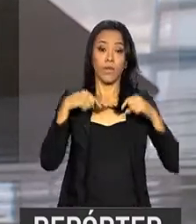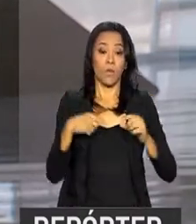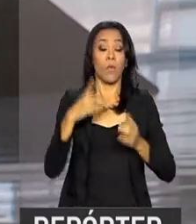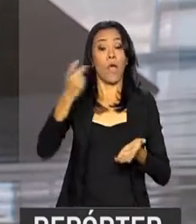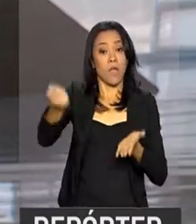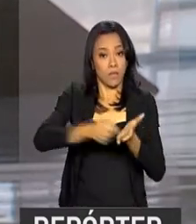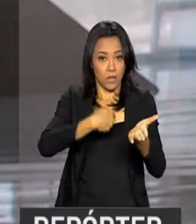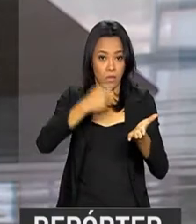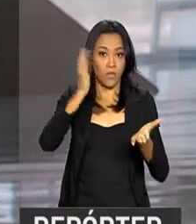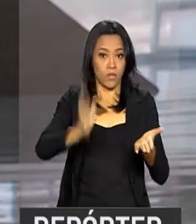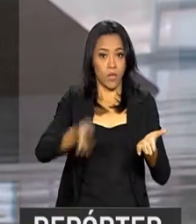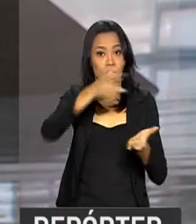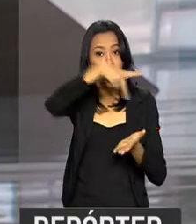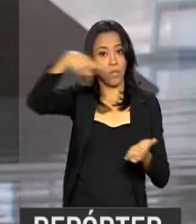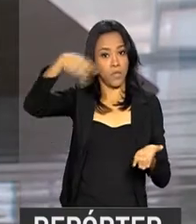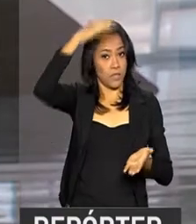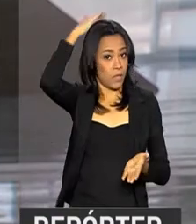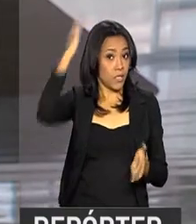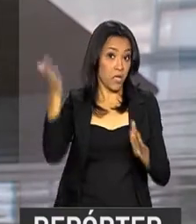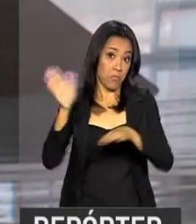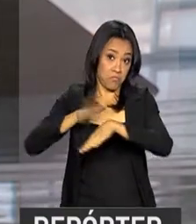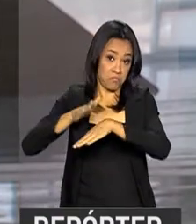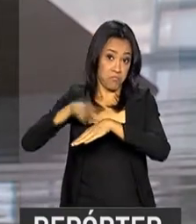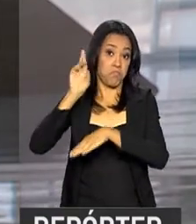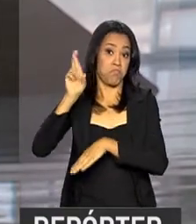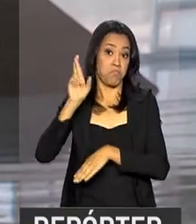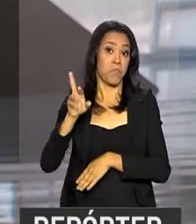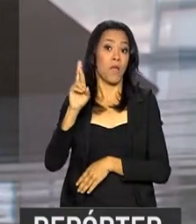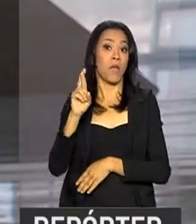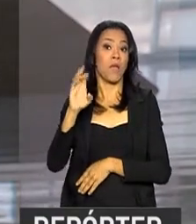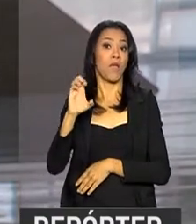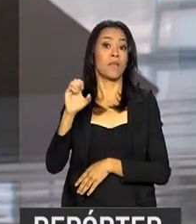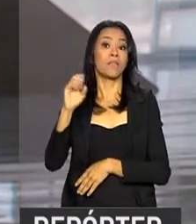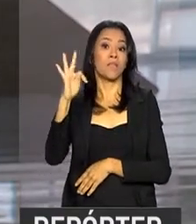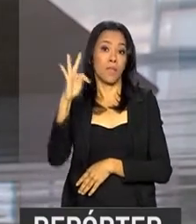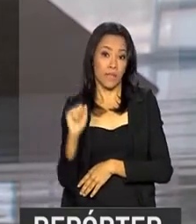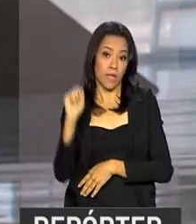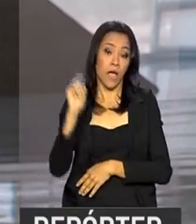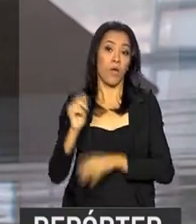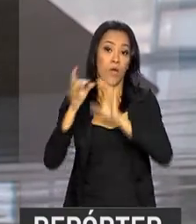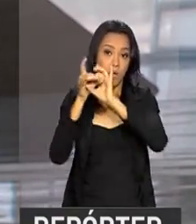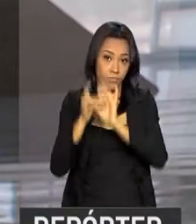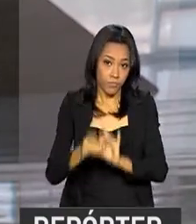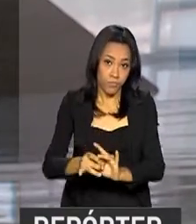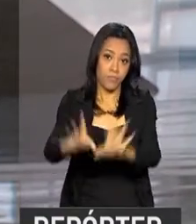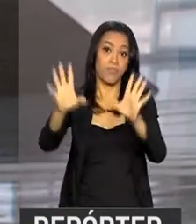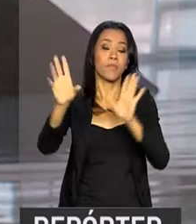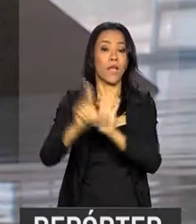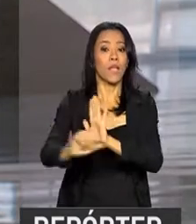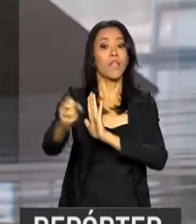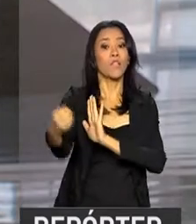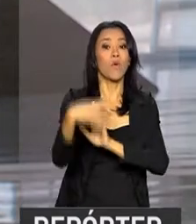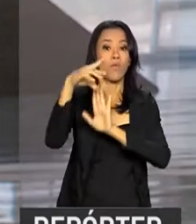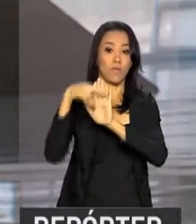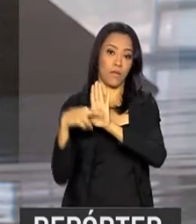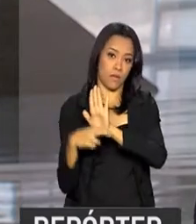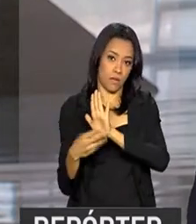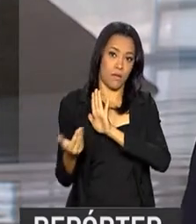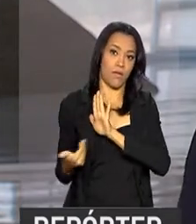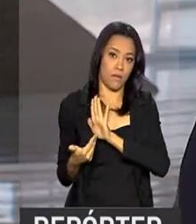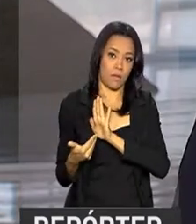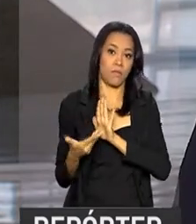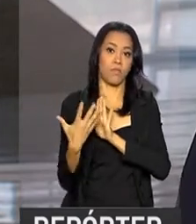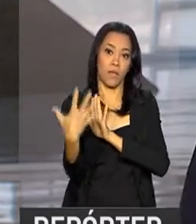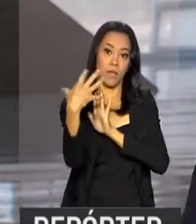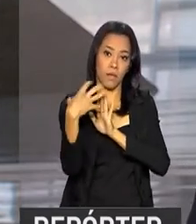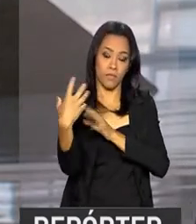vai caber agora a receita federal fazer a regulamentação das novas regras de adesão ao